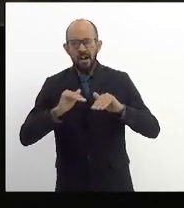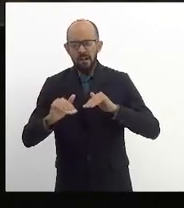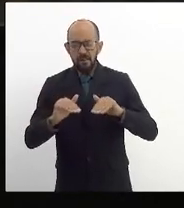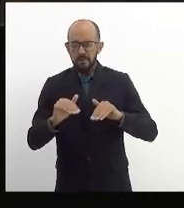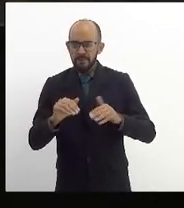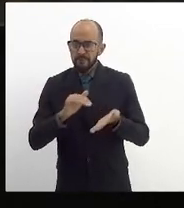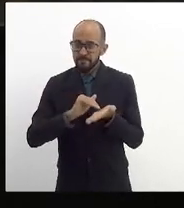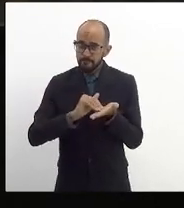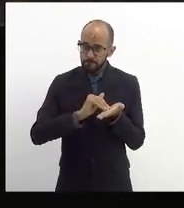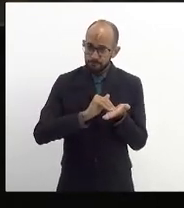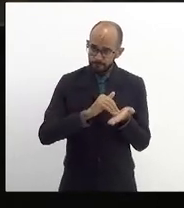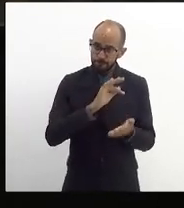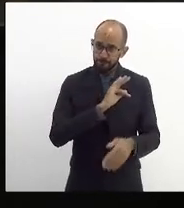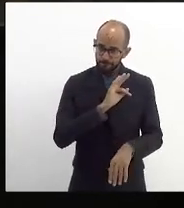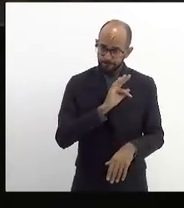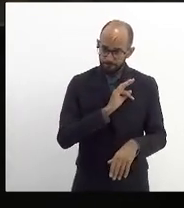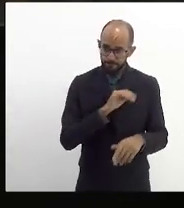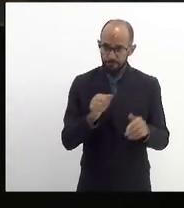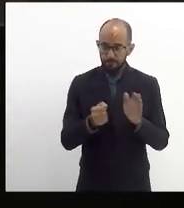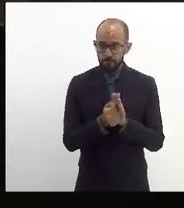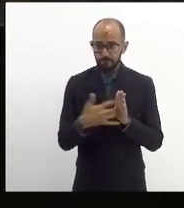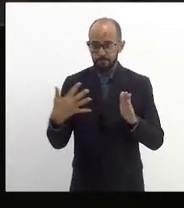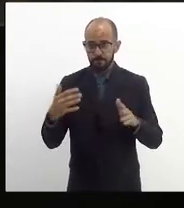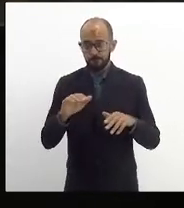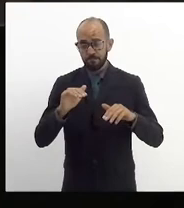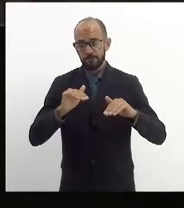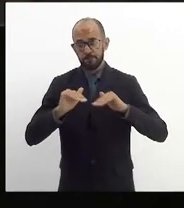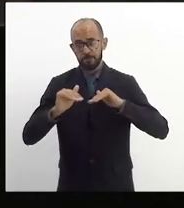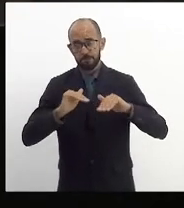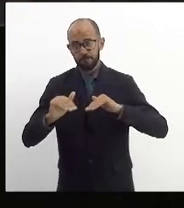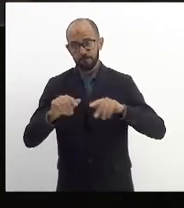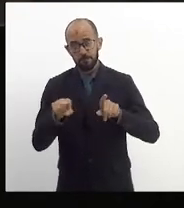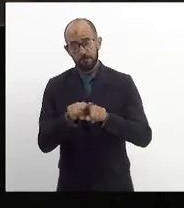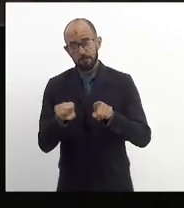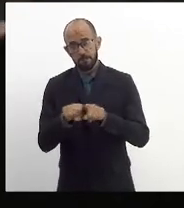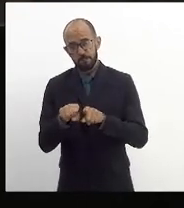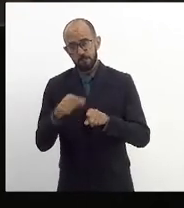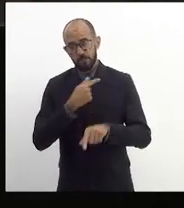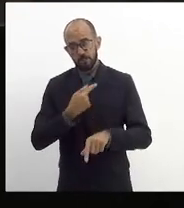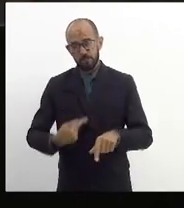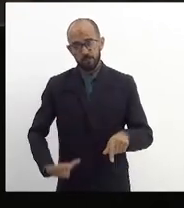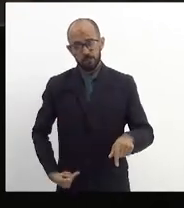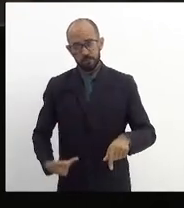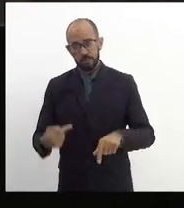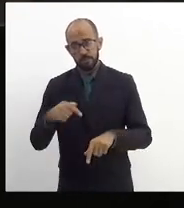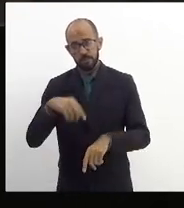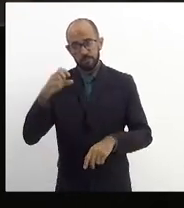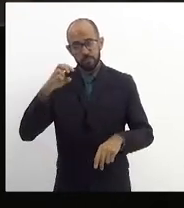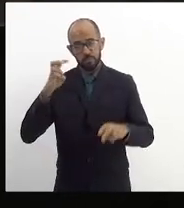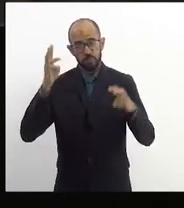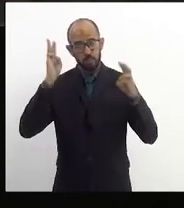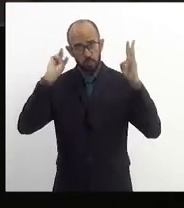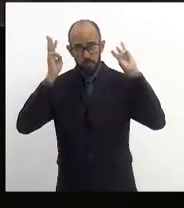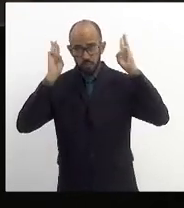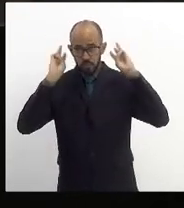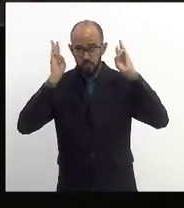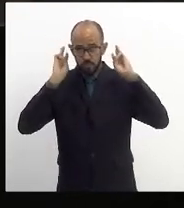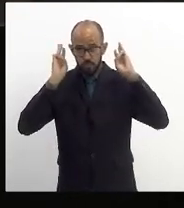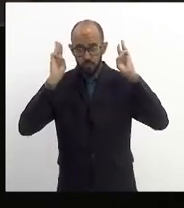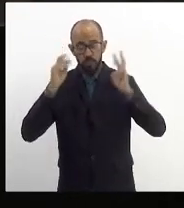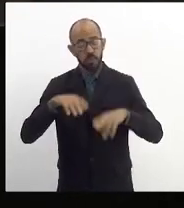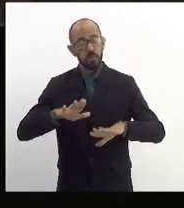de polícia fizemos vários movimentos com o próprio Governador o então Governador eu sou Y né